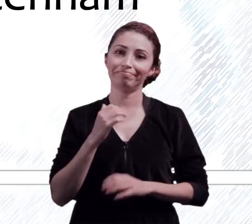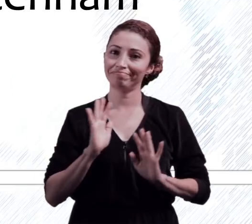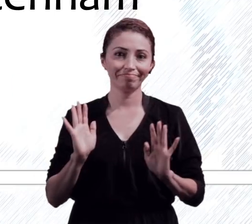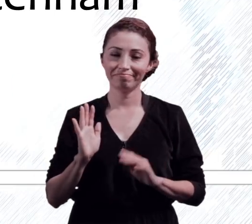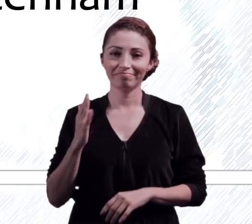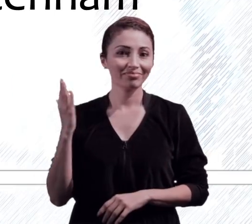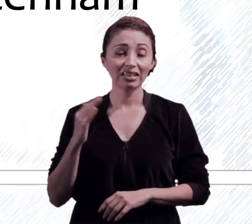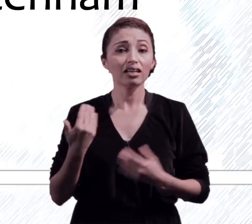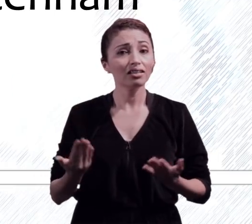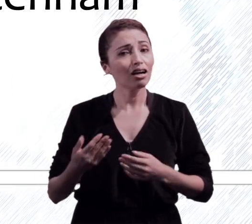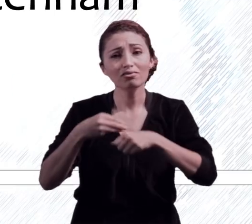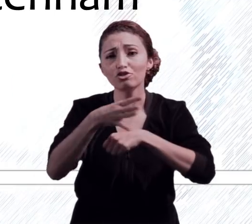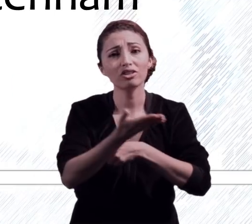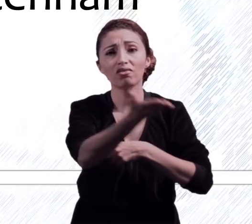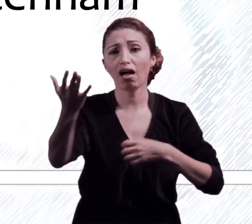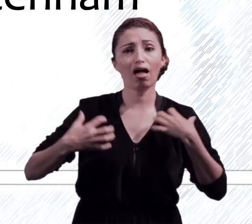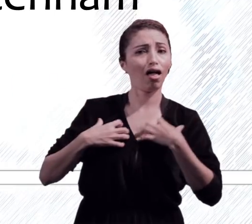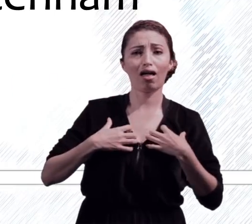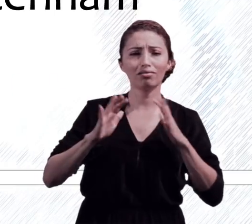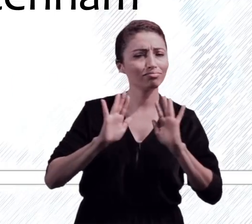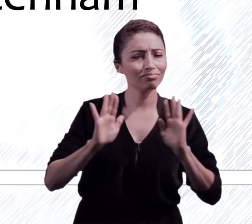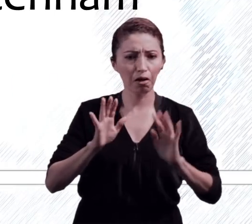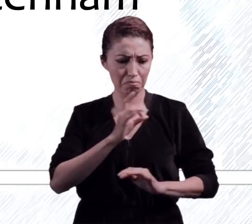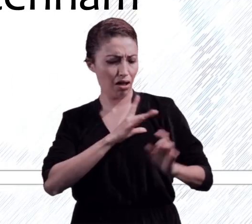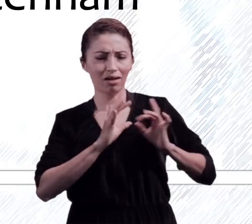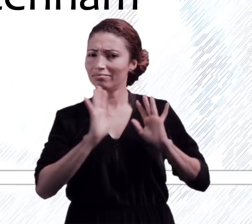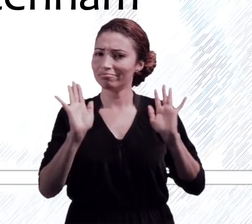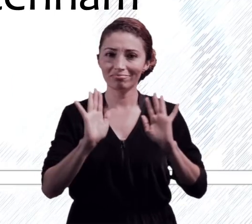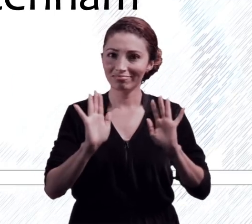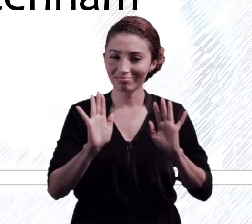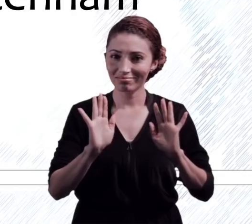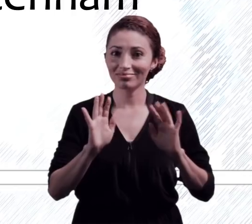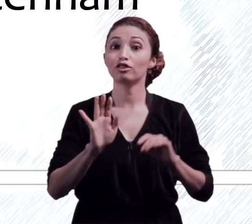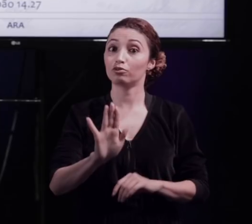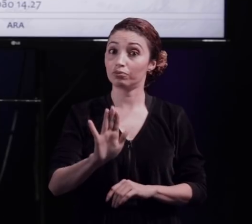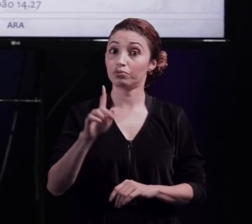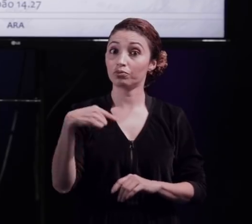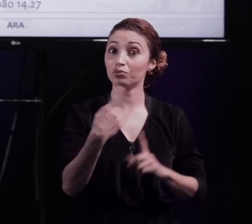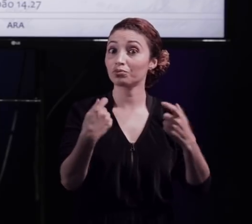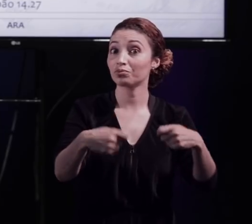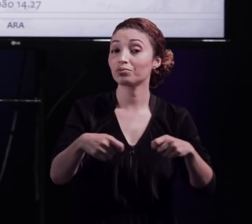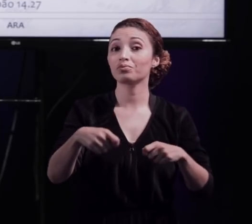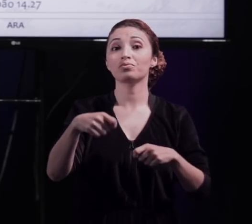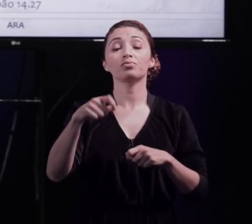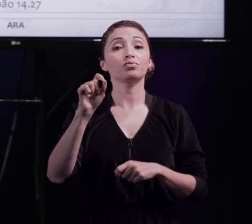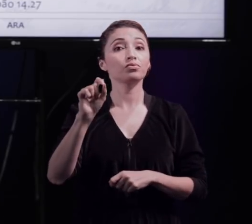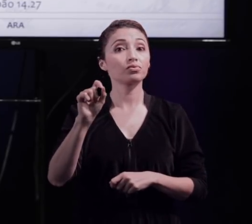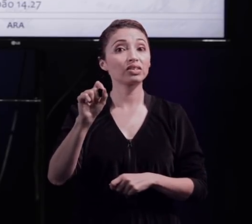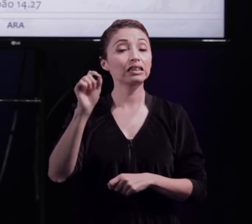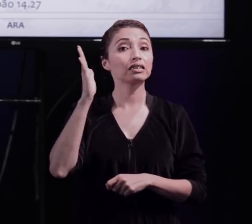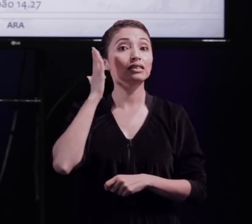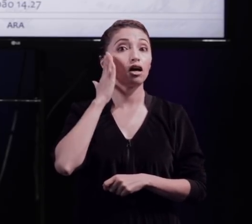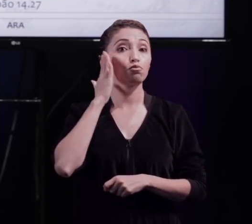dar. Portanto, não se aflijam, nem tenham medo. Mas nós